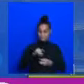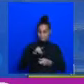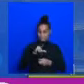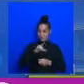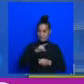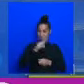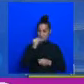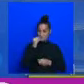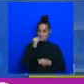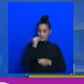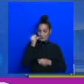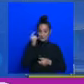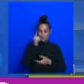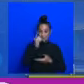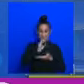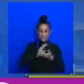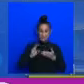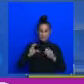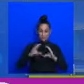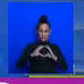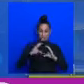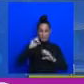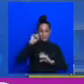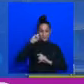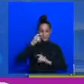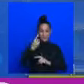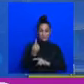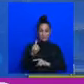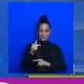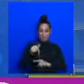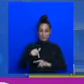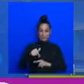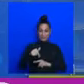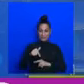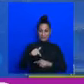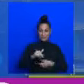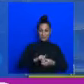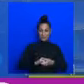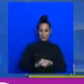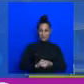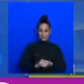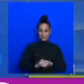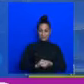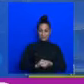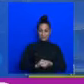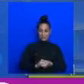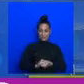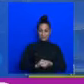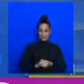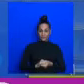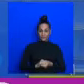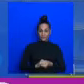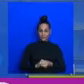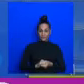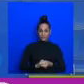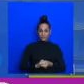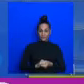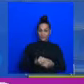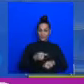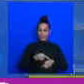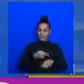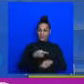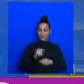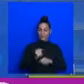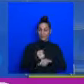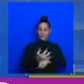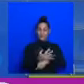Você ainda tem chances. Bola preta, 17. Preta, número 17. E